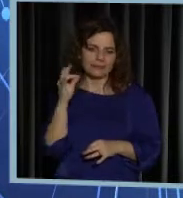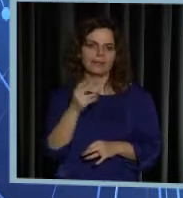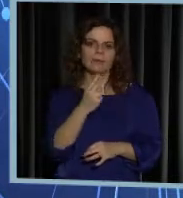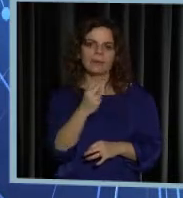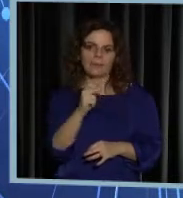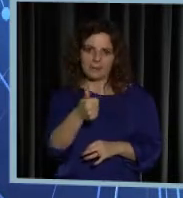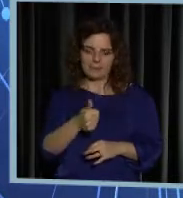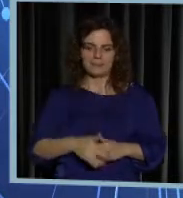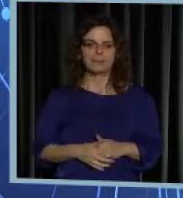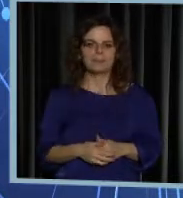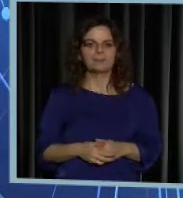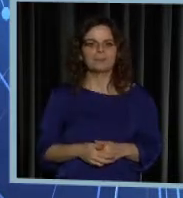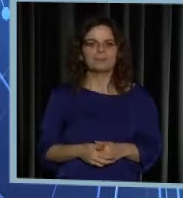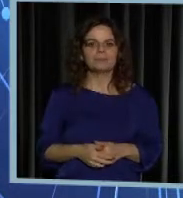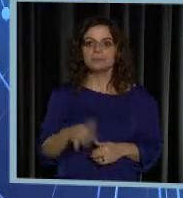da UAB.